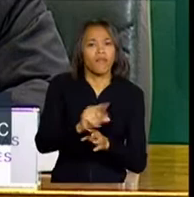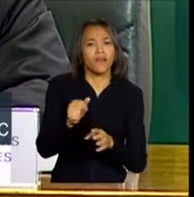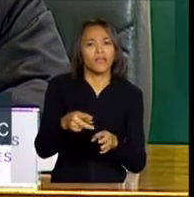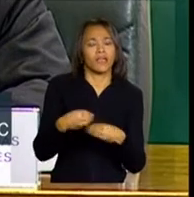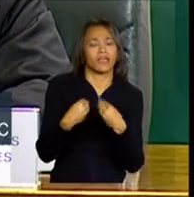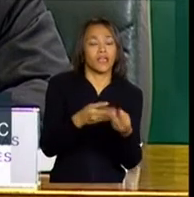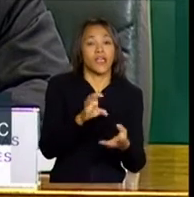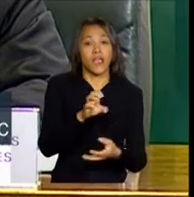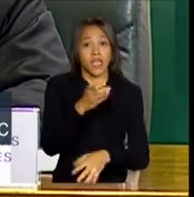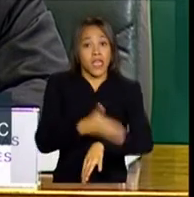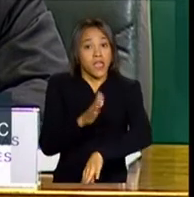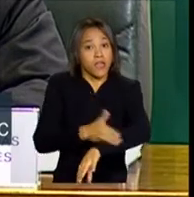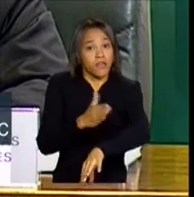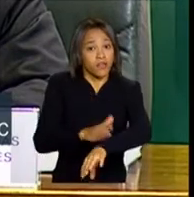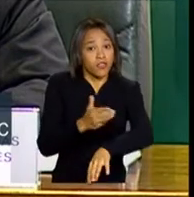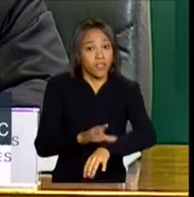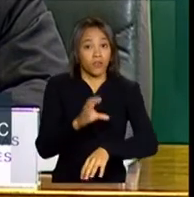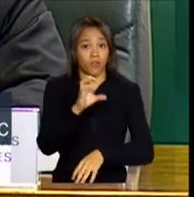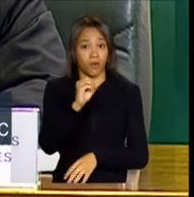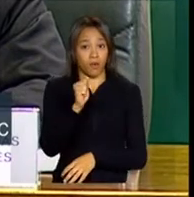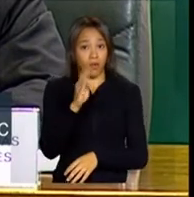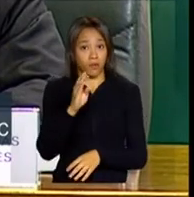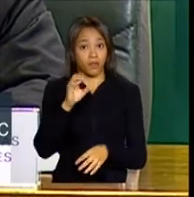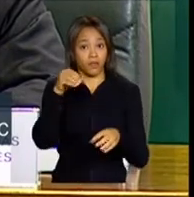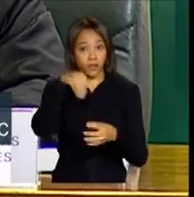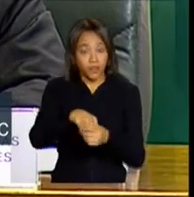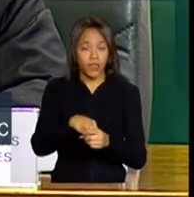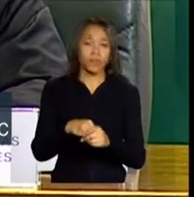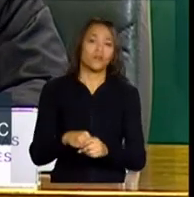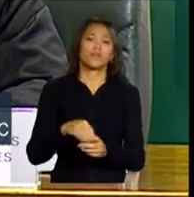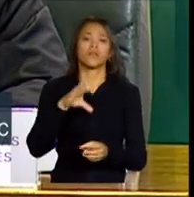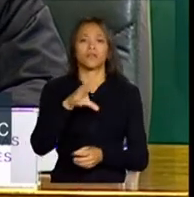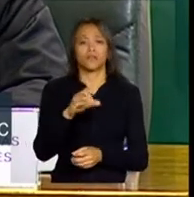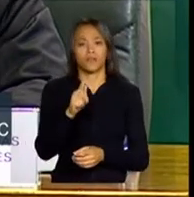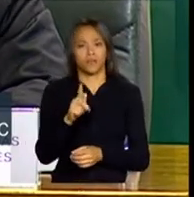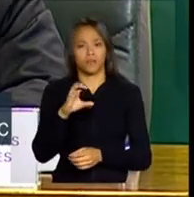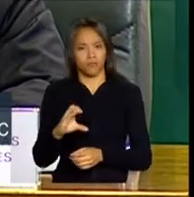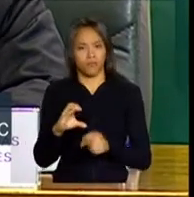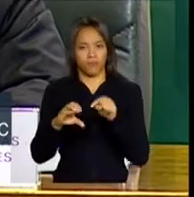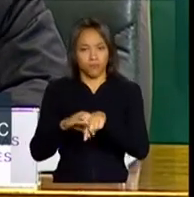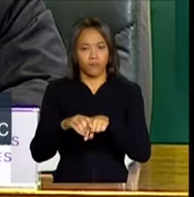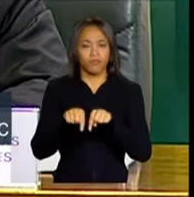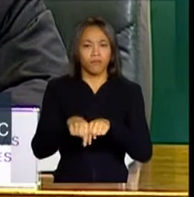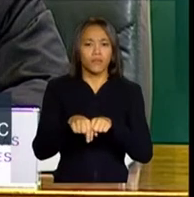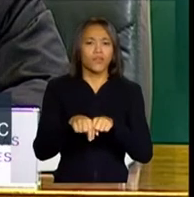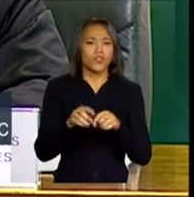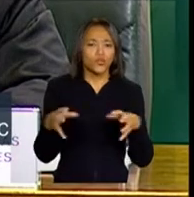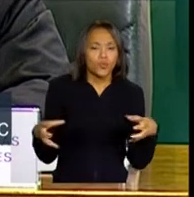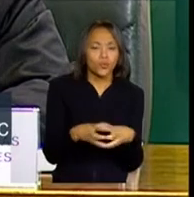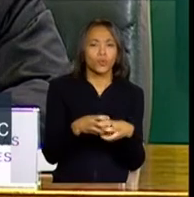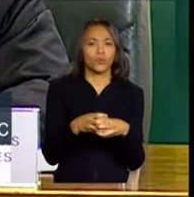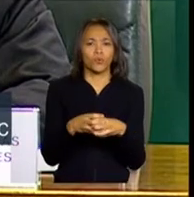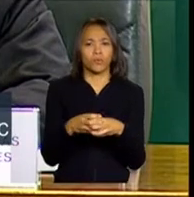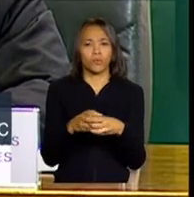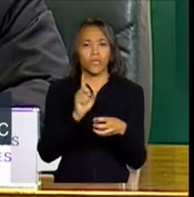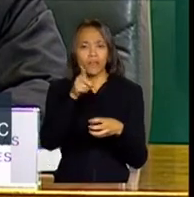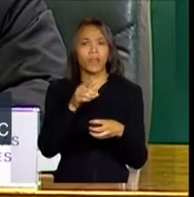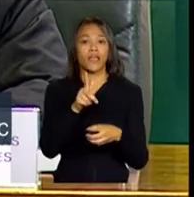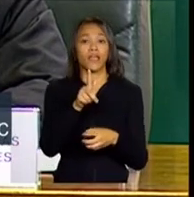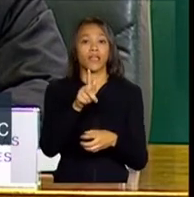de advogados indicados pela OAB na cgc bem como na missão do Brasil junto a Organização Mundial do Comércio em